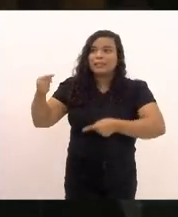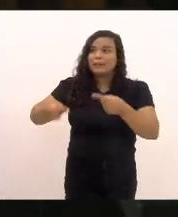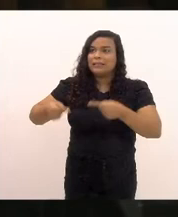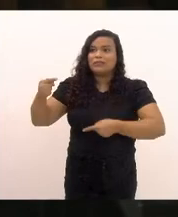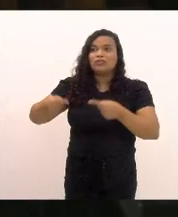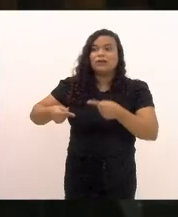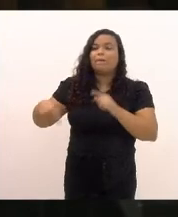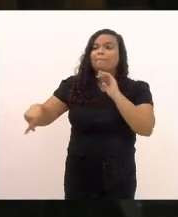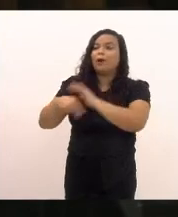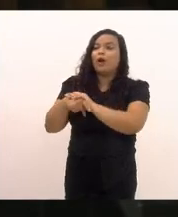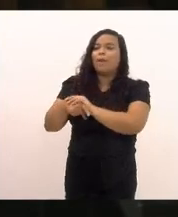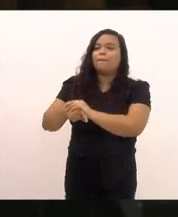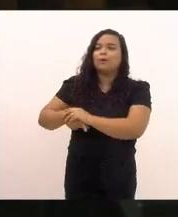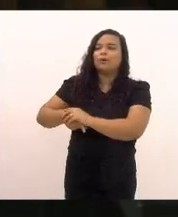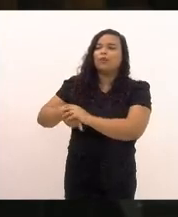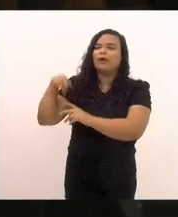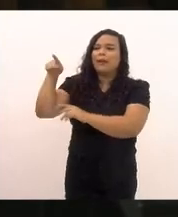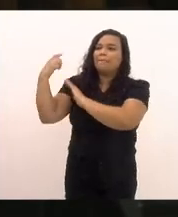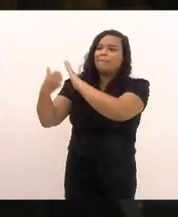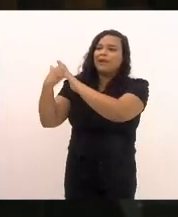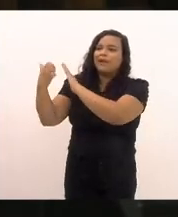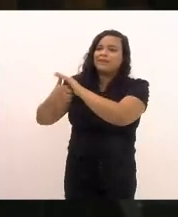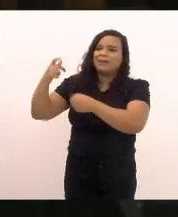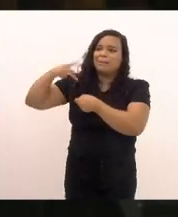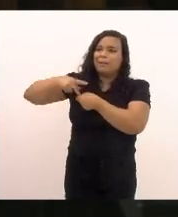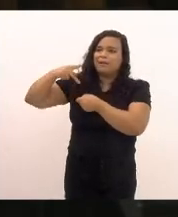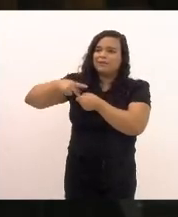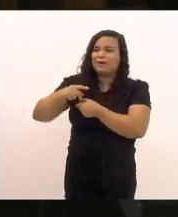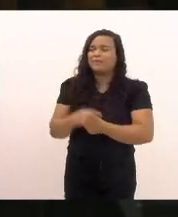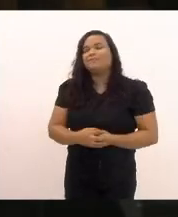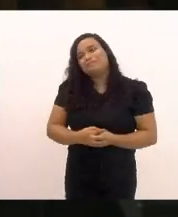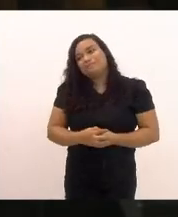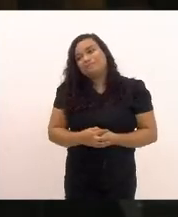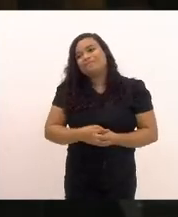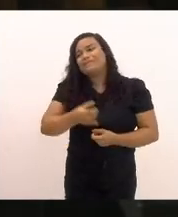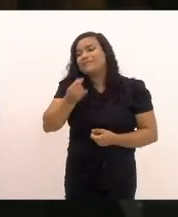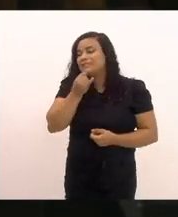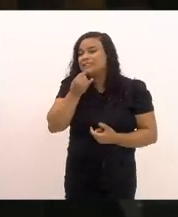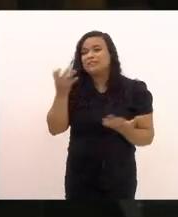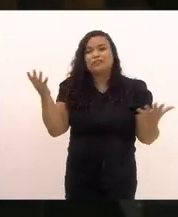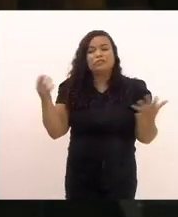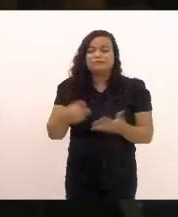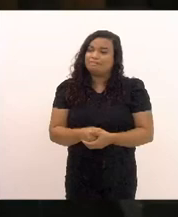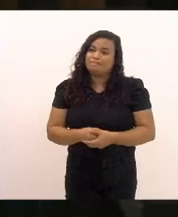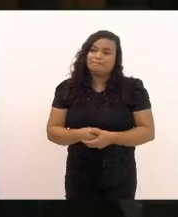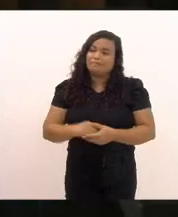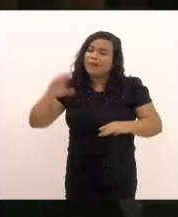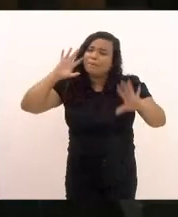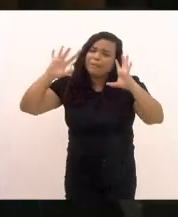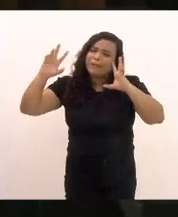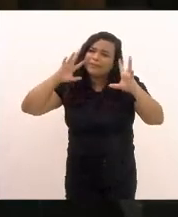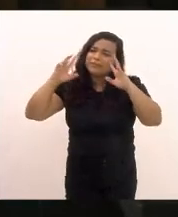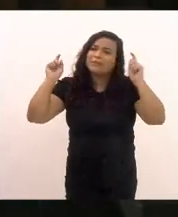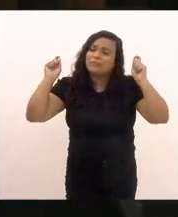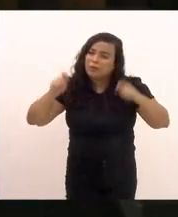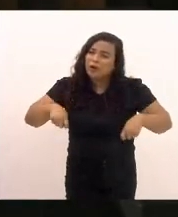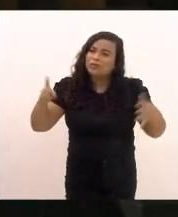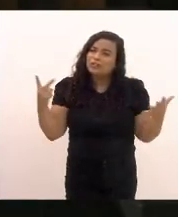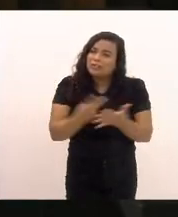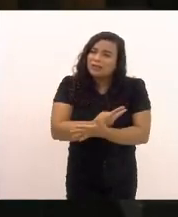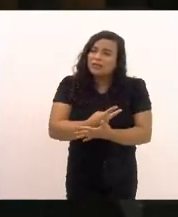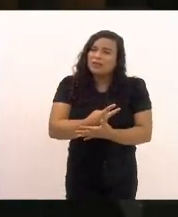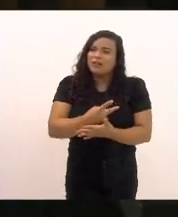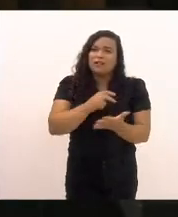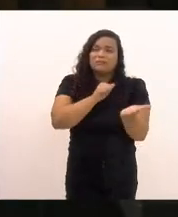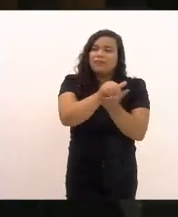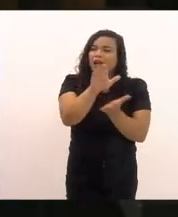Petrobras. Imagine, Vossa Excelência, e repito, o que poderá ficar, gerar de